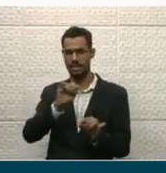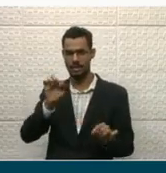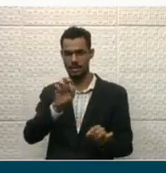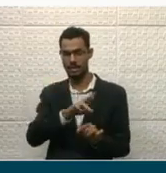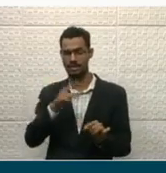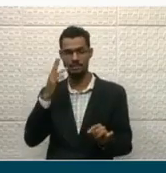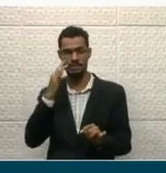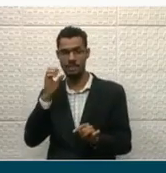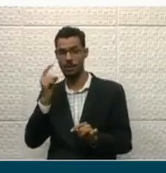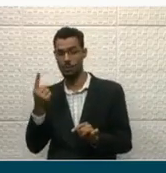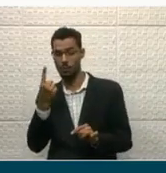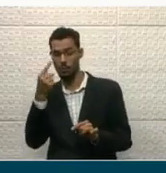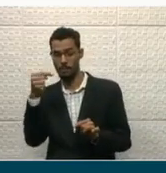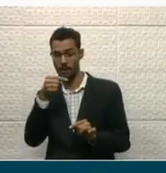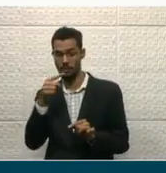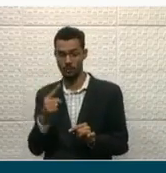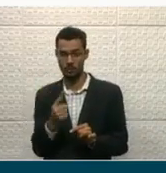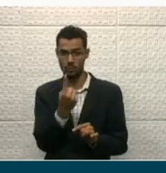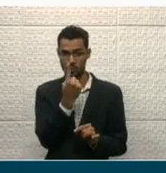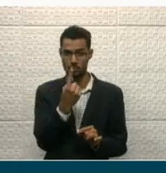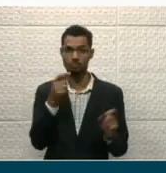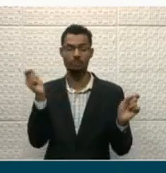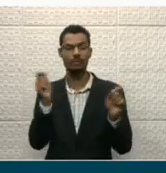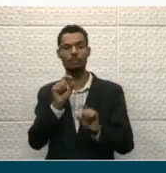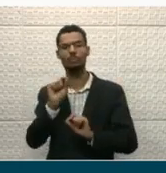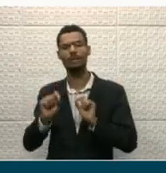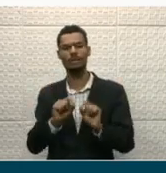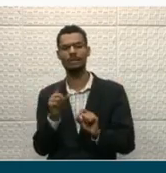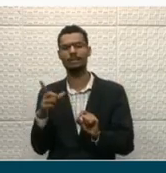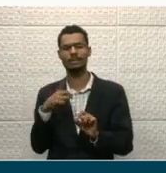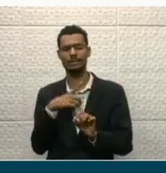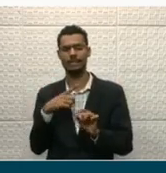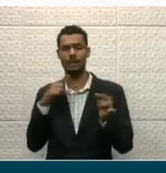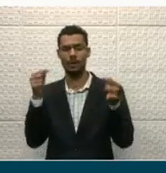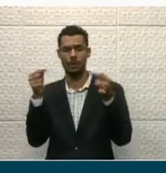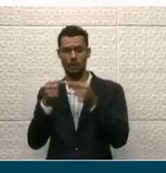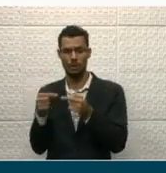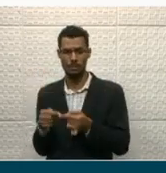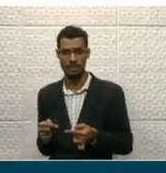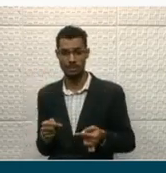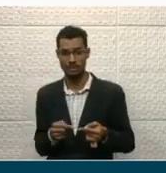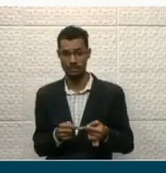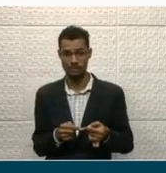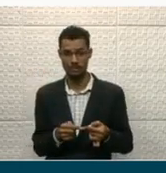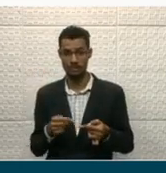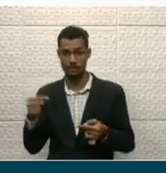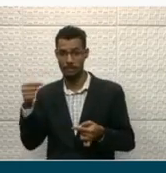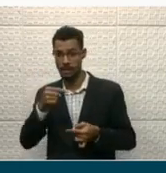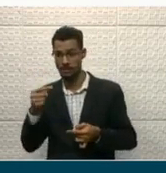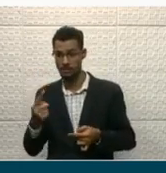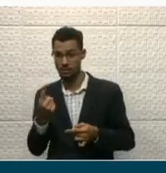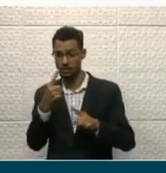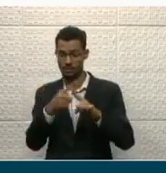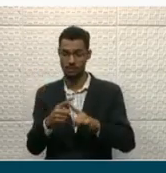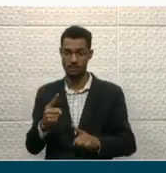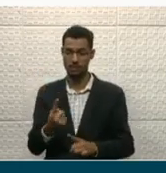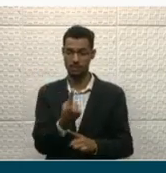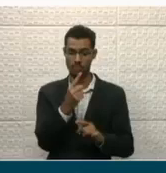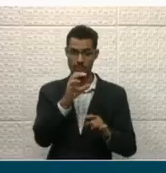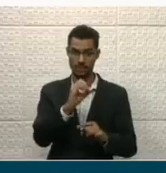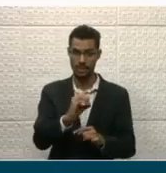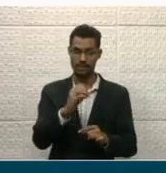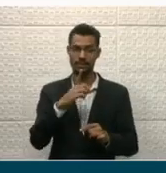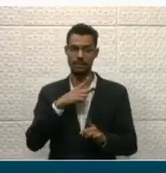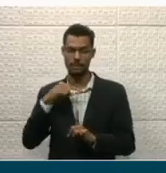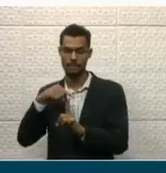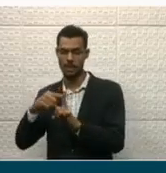vetor menos 1, 1, ele vai ser expresso na combinação como menos 1 vezes 1, 0, mais